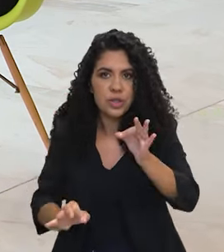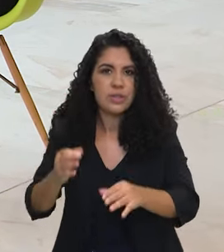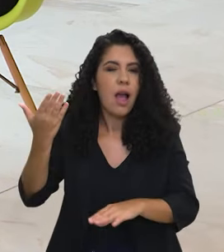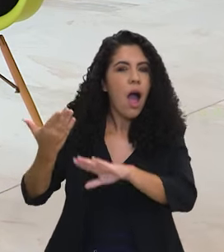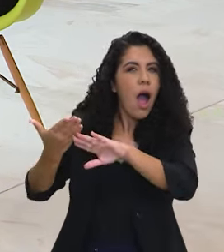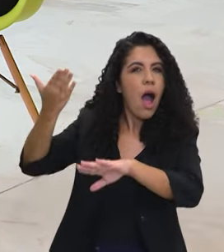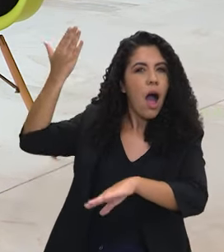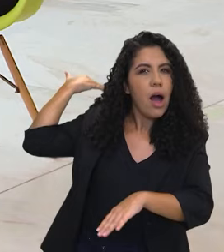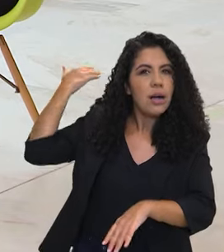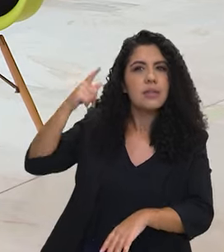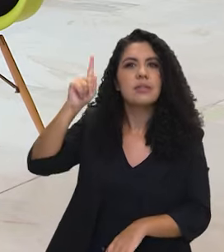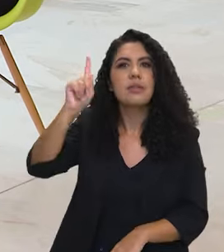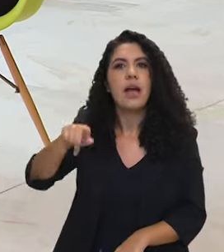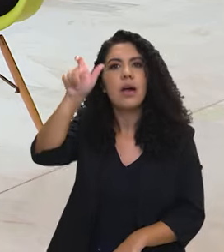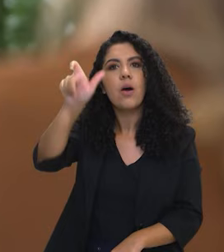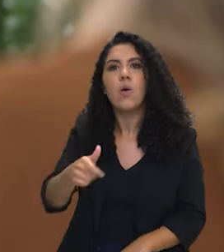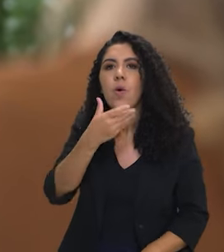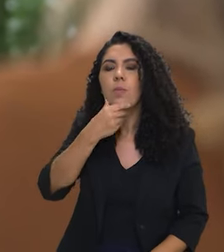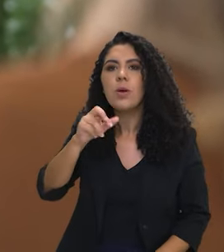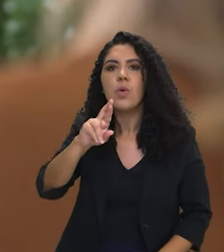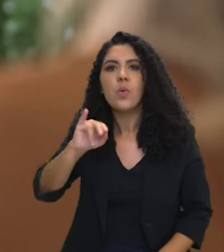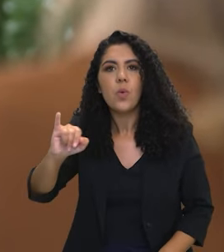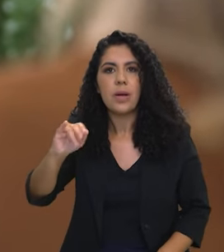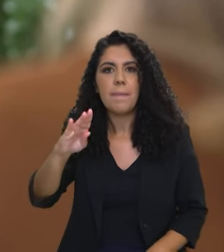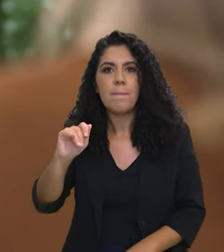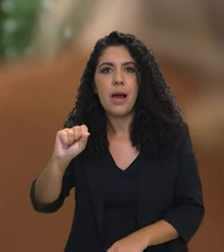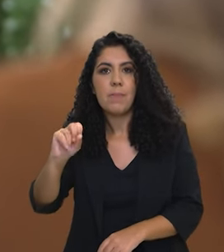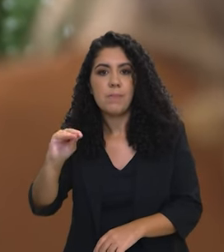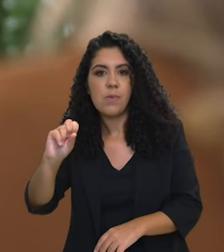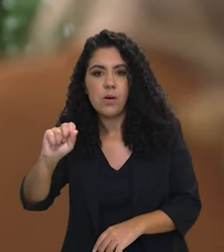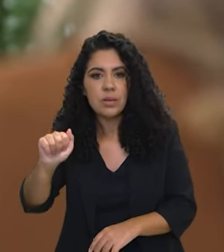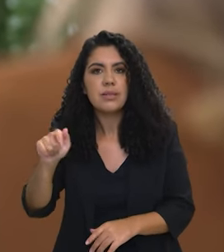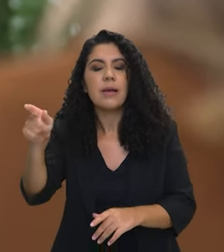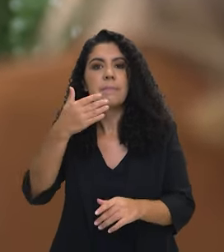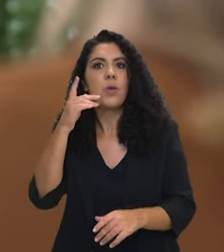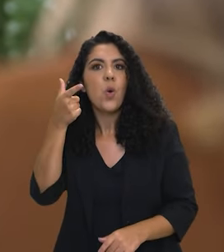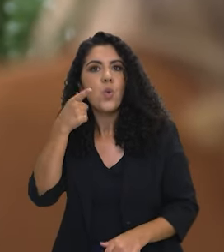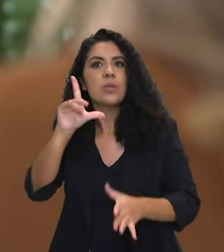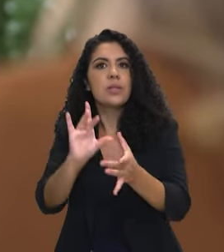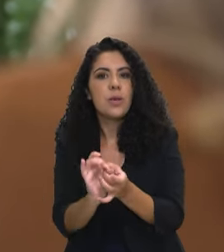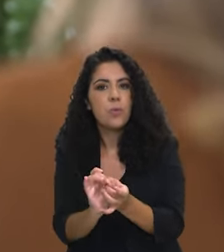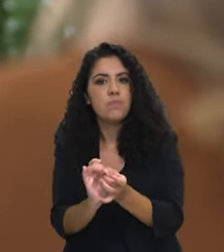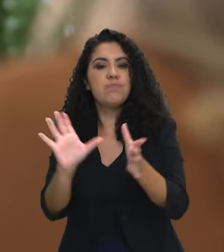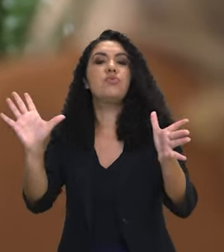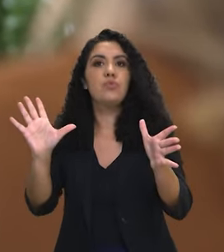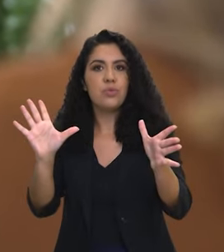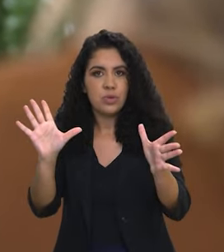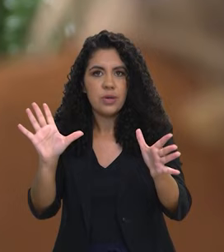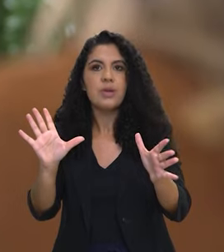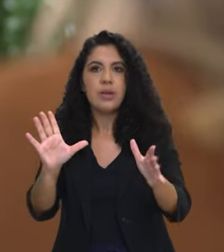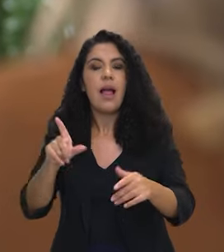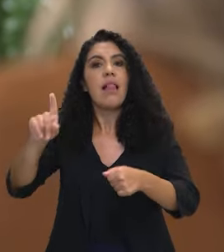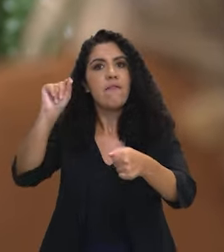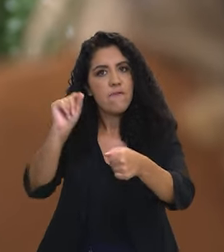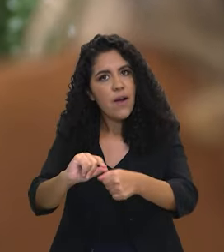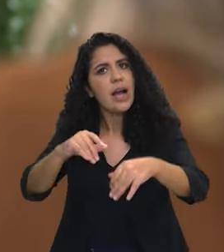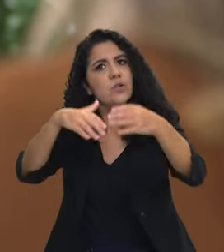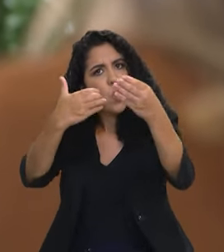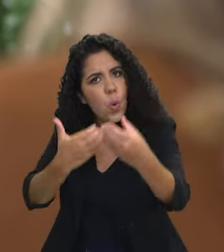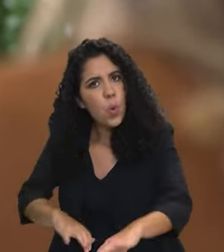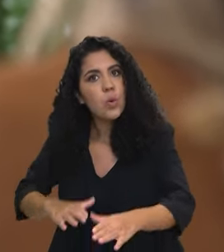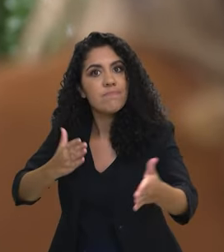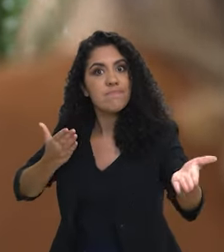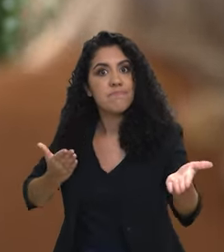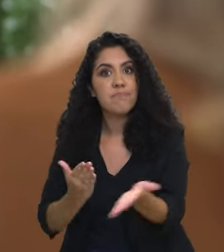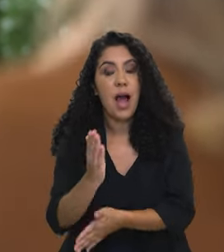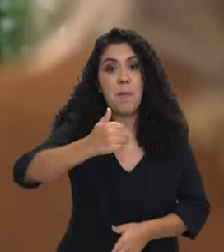poder prestar um concurso que era apenas para homens. Ela consegue a autorização do então chanceler, o Nilo Peçanha, ela presta o concurso e ela